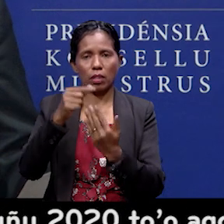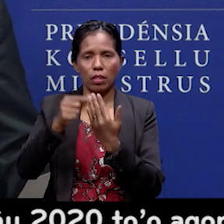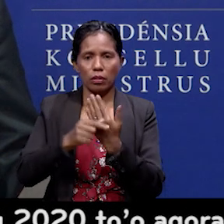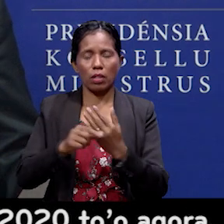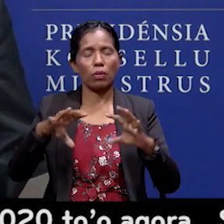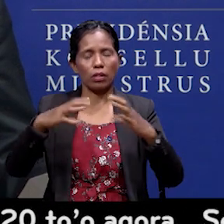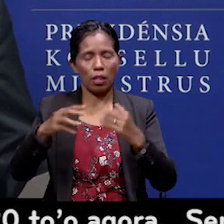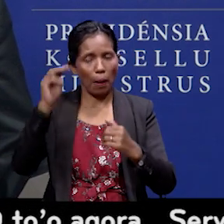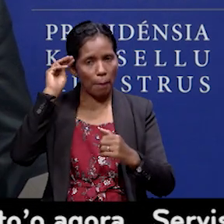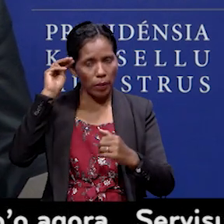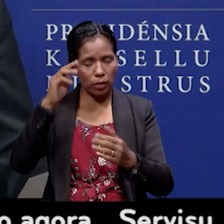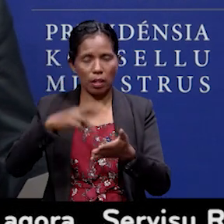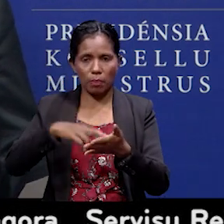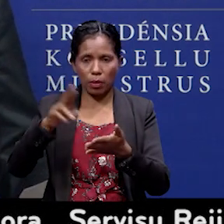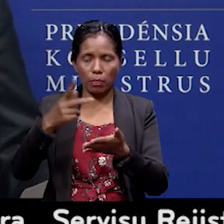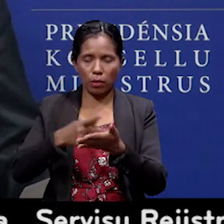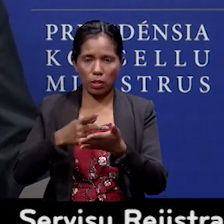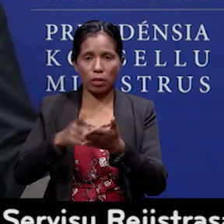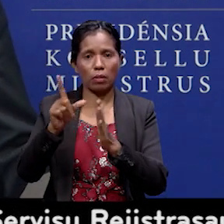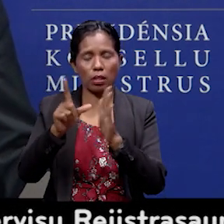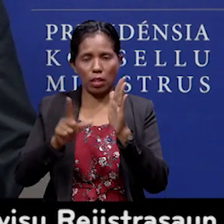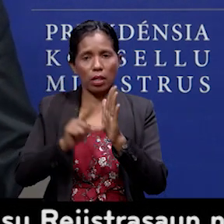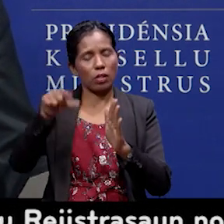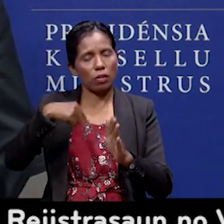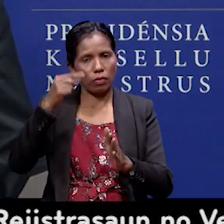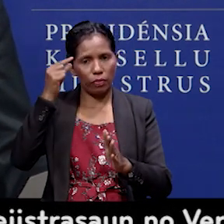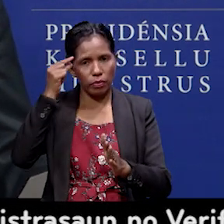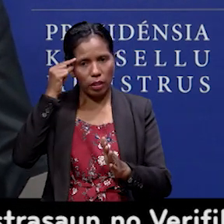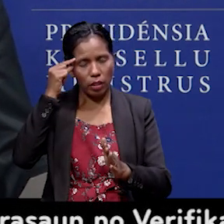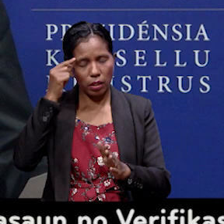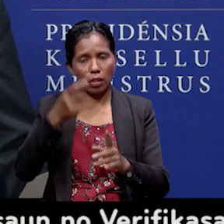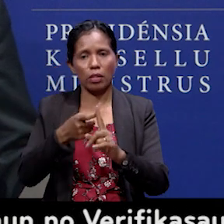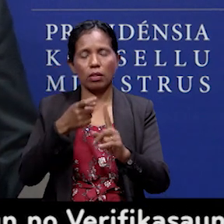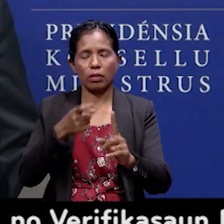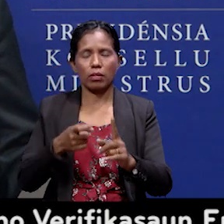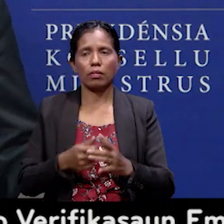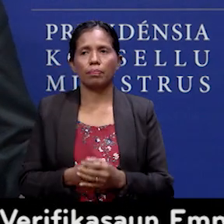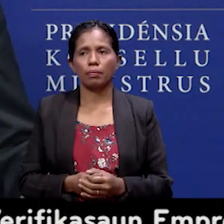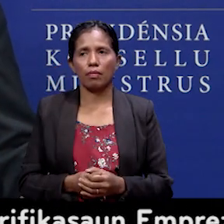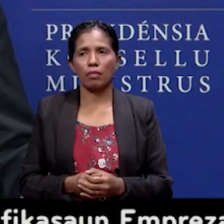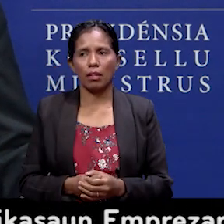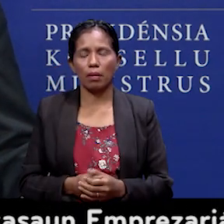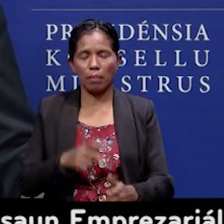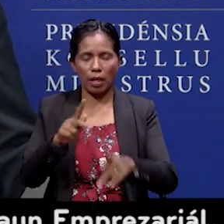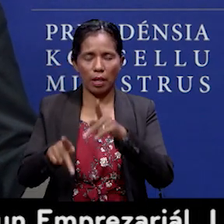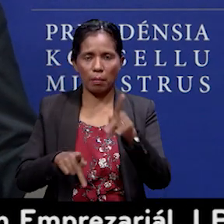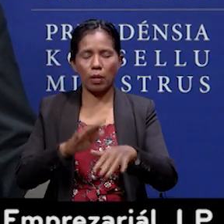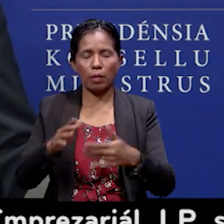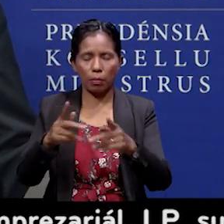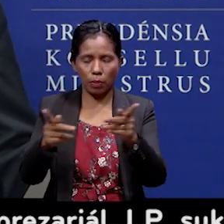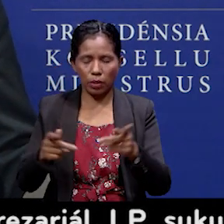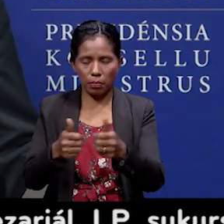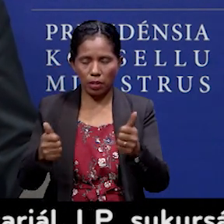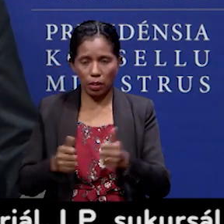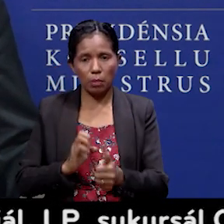aprova projeto de resolução Governo Nian, nebe mantém confinamento domiciliário geral ba população iha posto